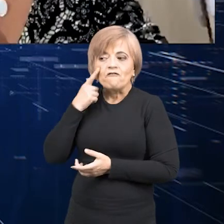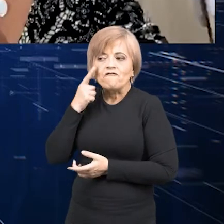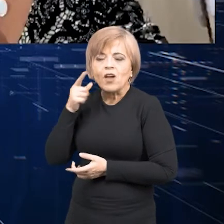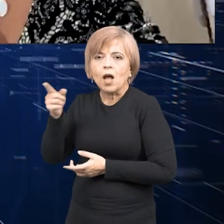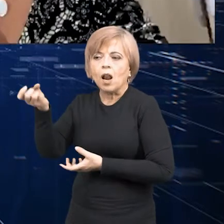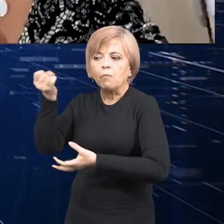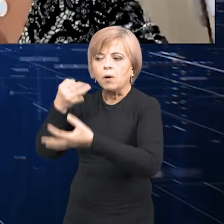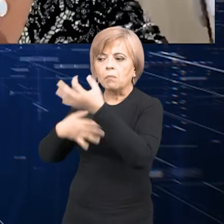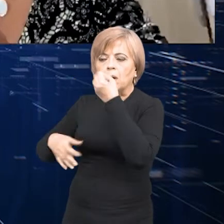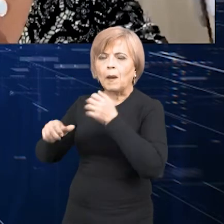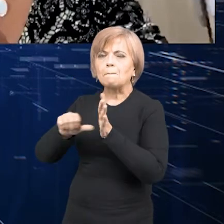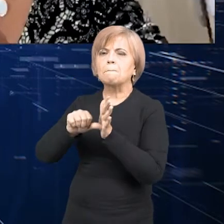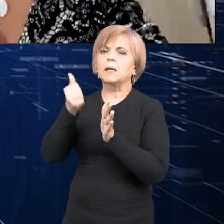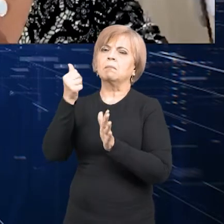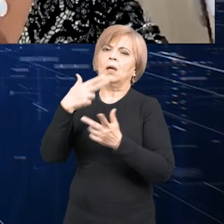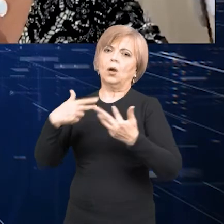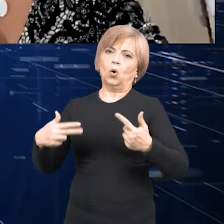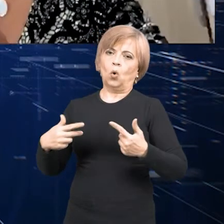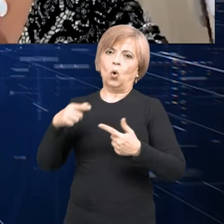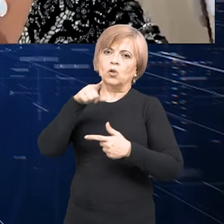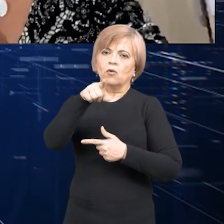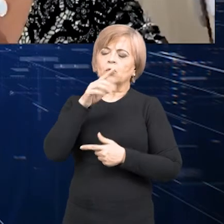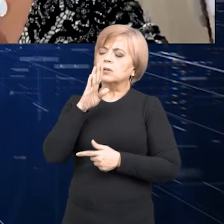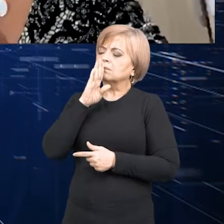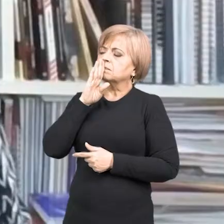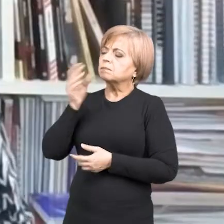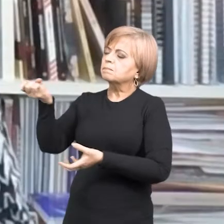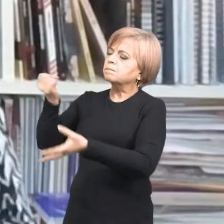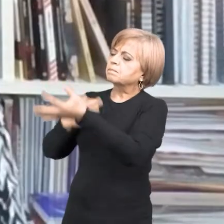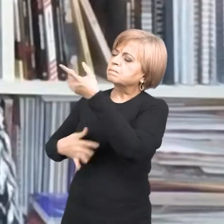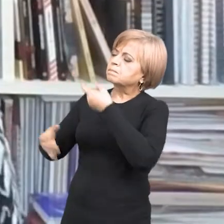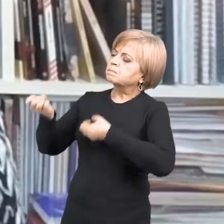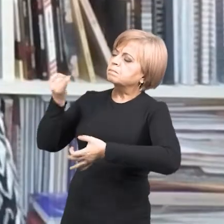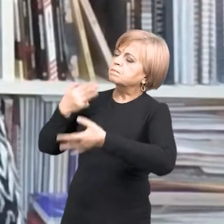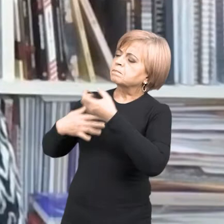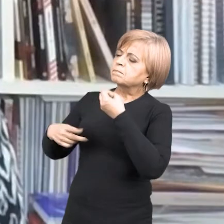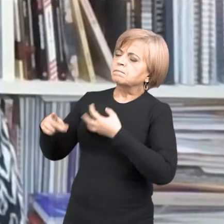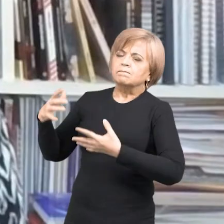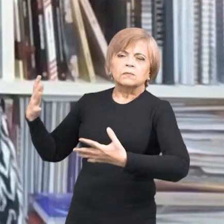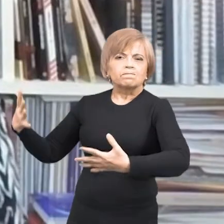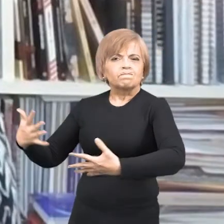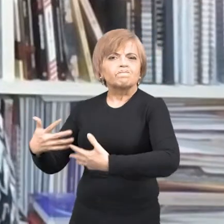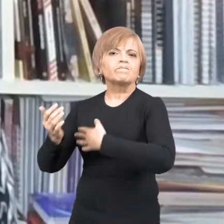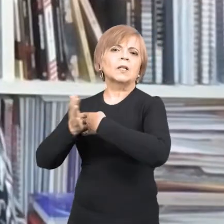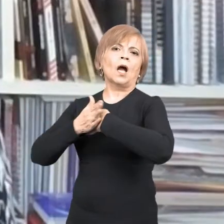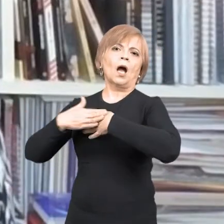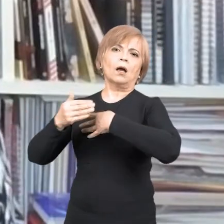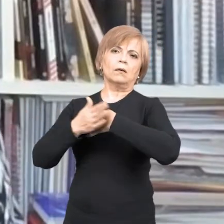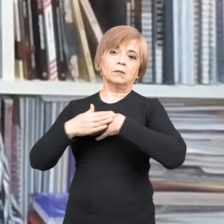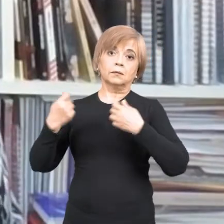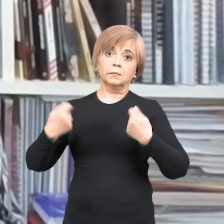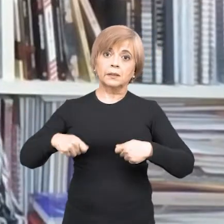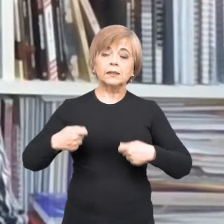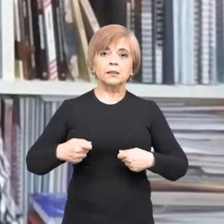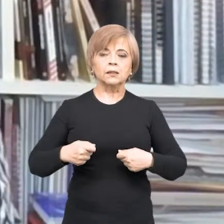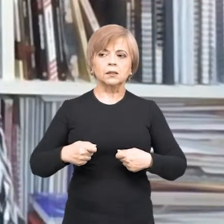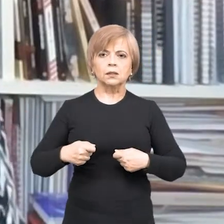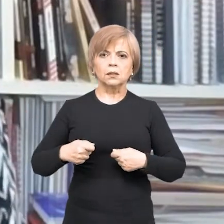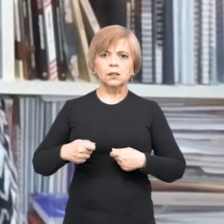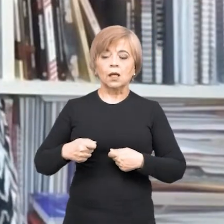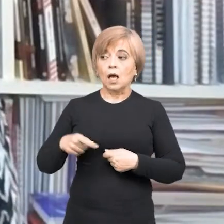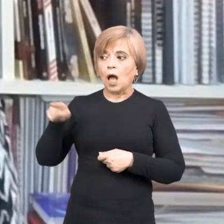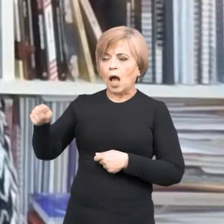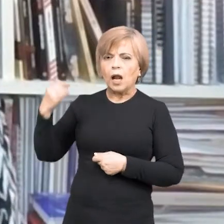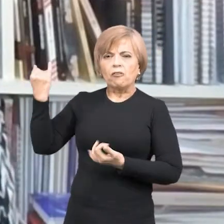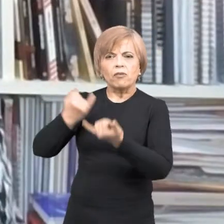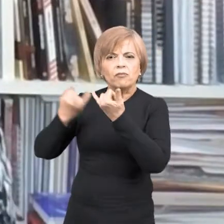Ouvir a vítima é a primeira coisa, numa escuta, como você mesmo disse, uma escuta acolhedora. Então é ouvir sem